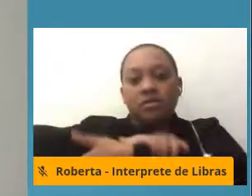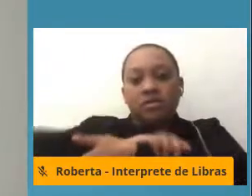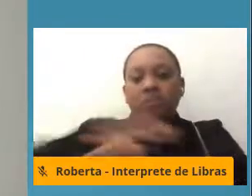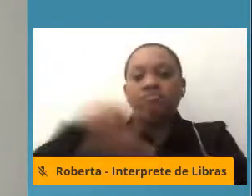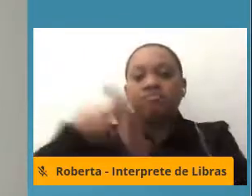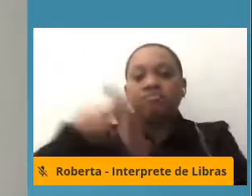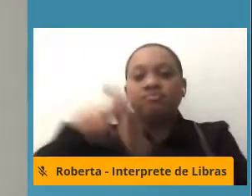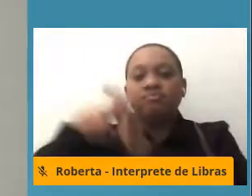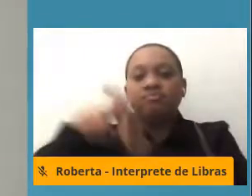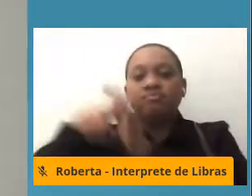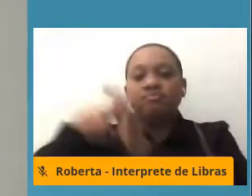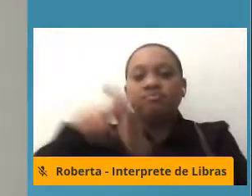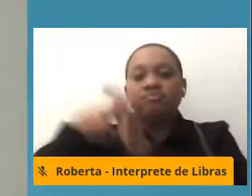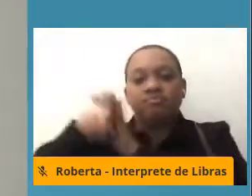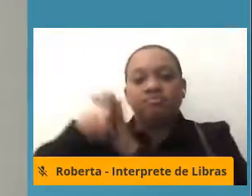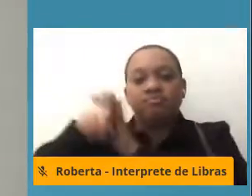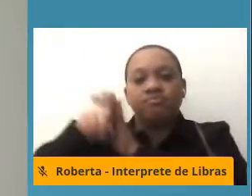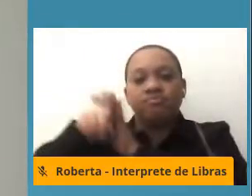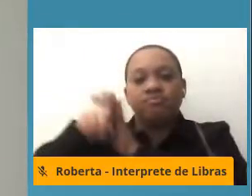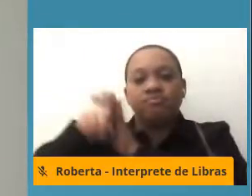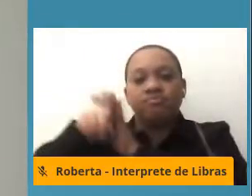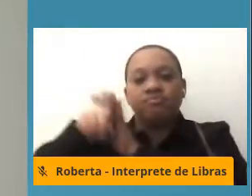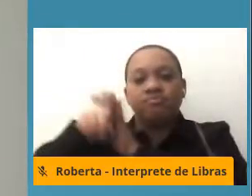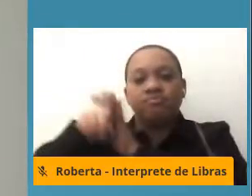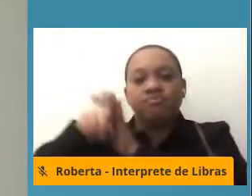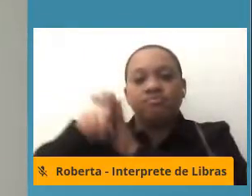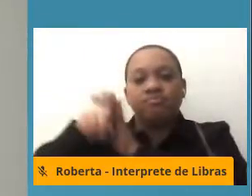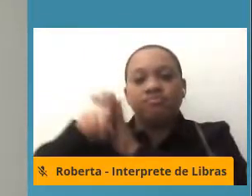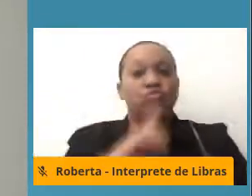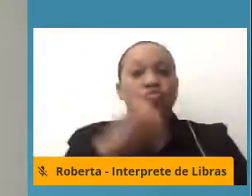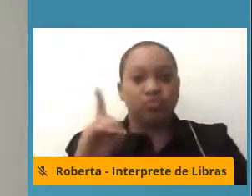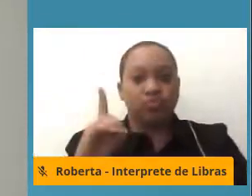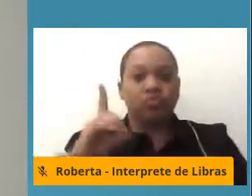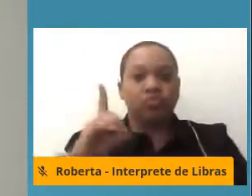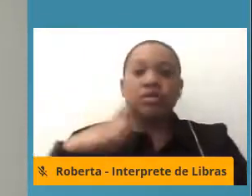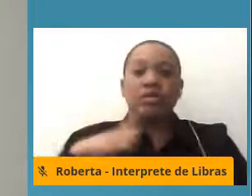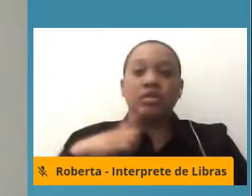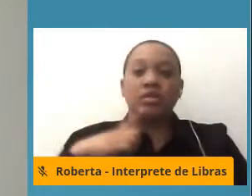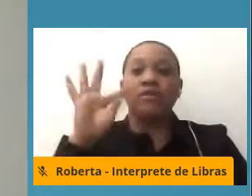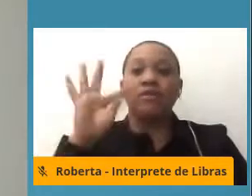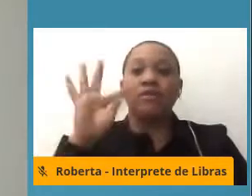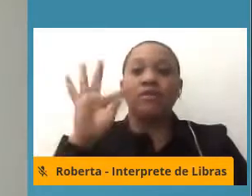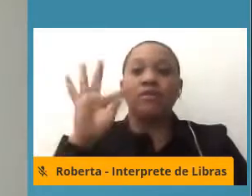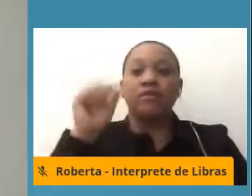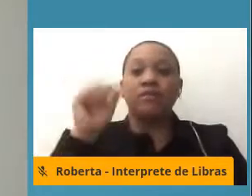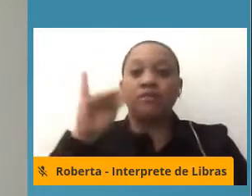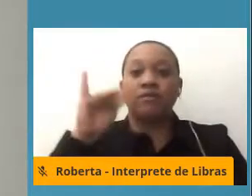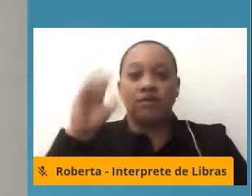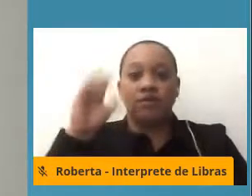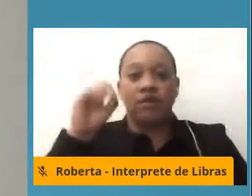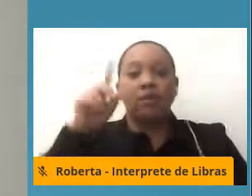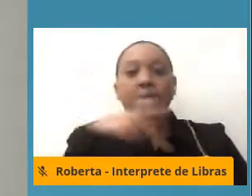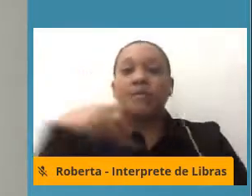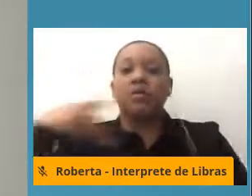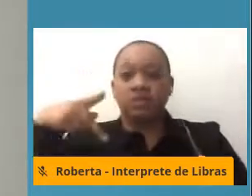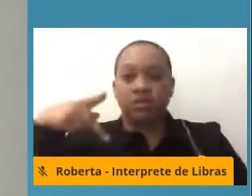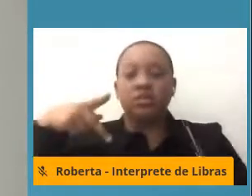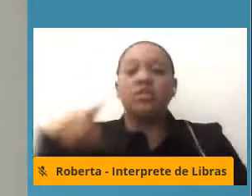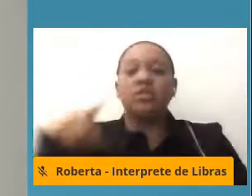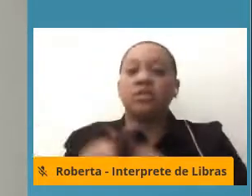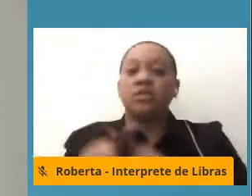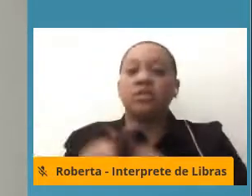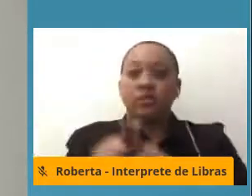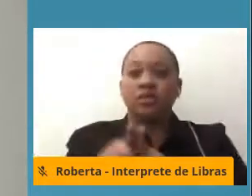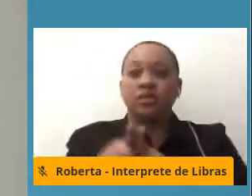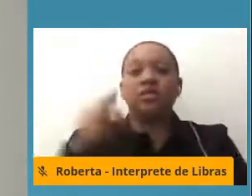Fábio Guedes, que é o presidente da FAPEAL e agora é o presidente da CONFAP, que é a Confederação das Fundações de Apoio à Pesquisa